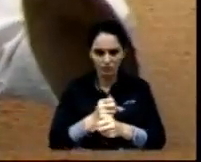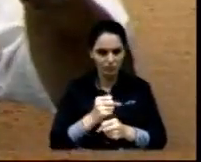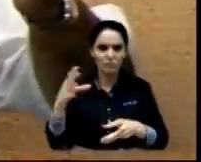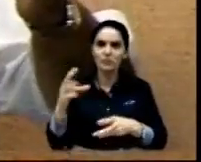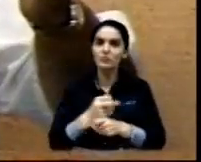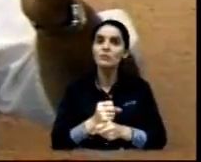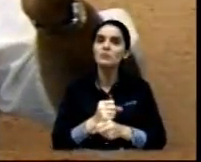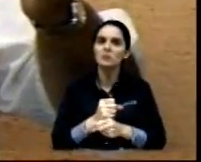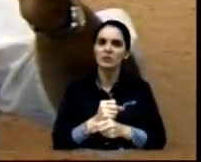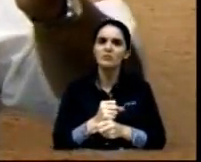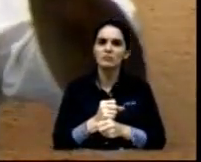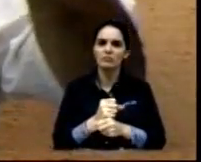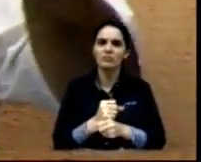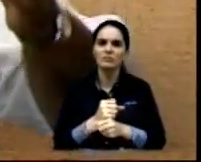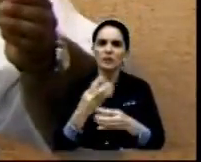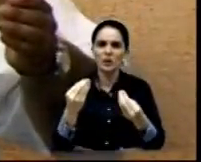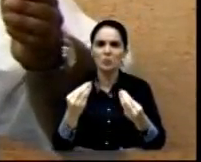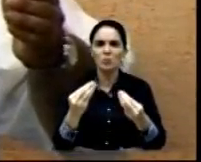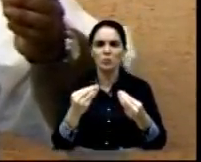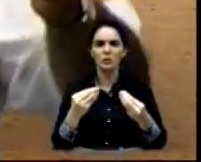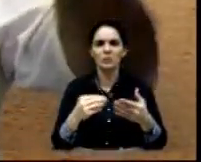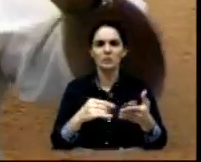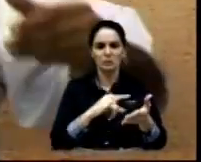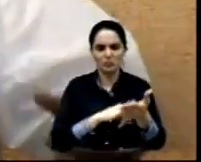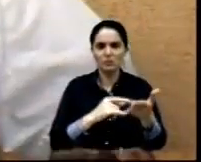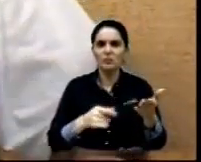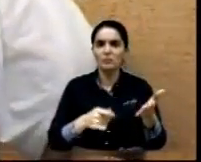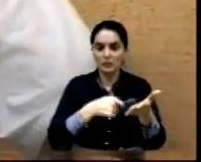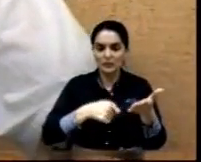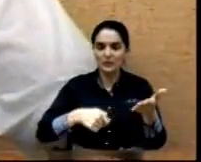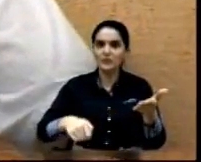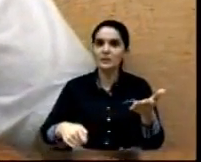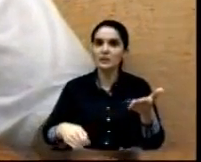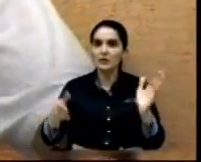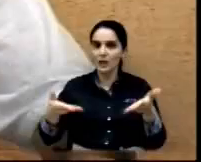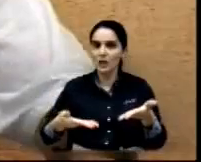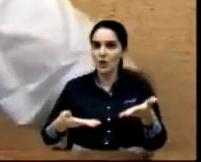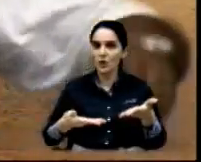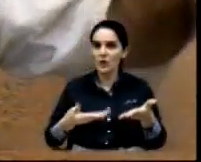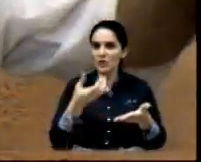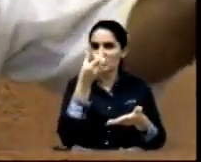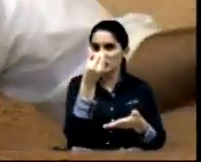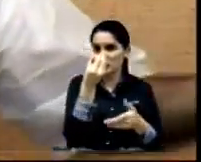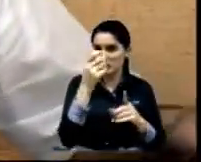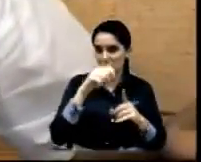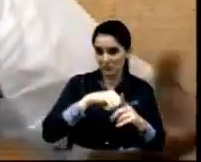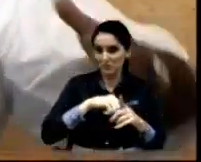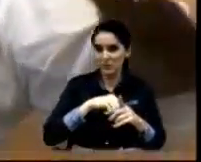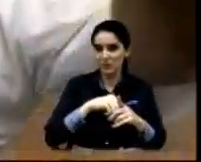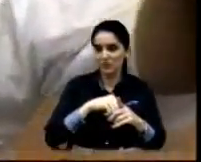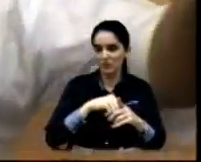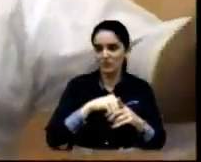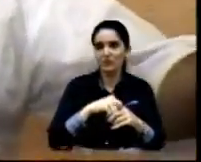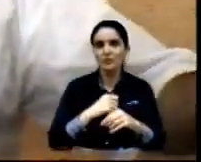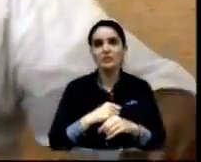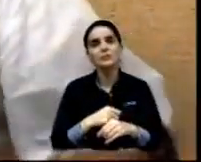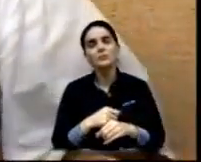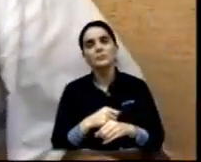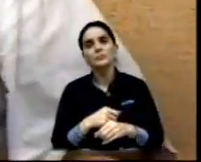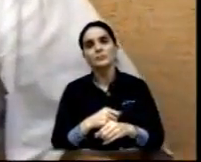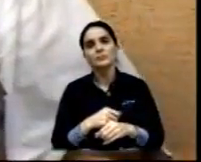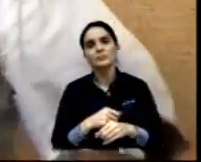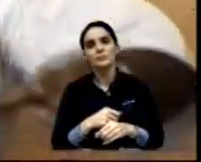ele está lá. Ele está assinado. Quem me garante que agora, nos últimos 6 meses, de repente, como que por um passe de mágica,